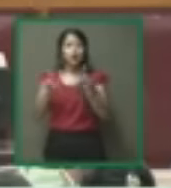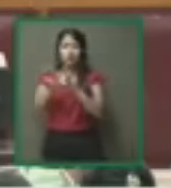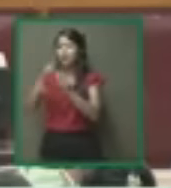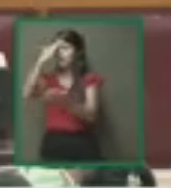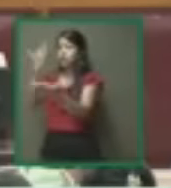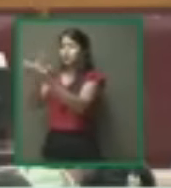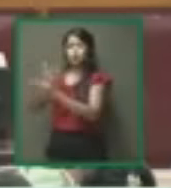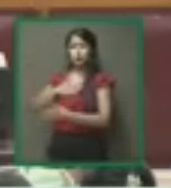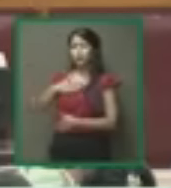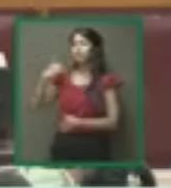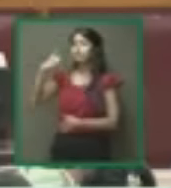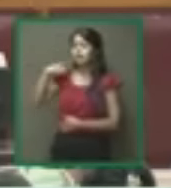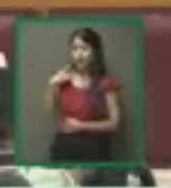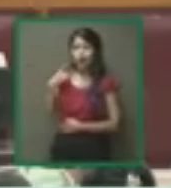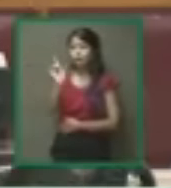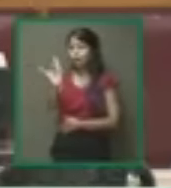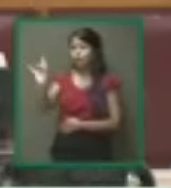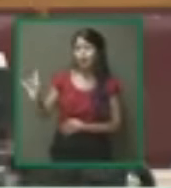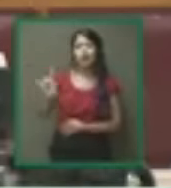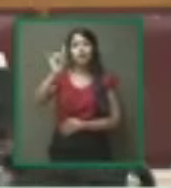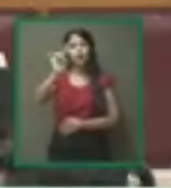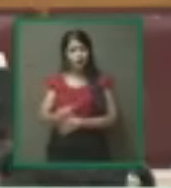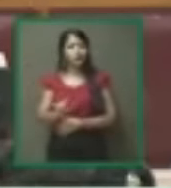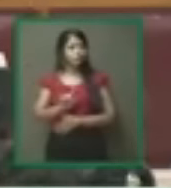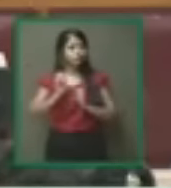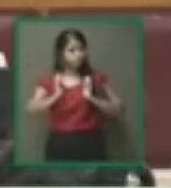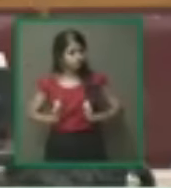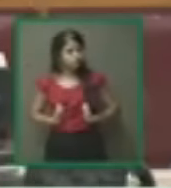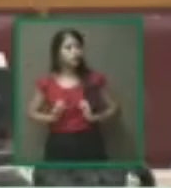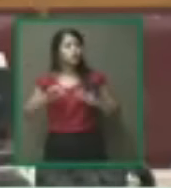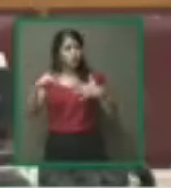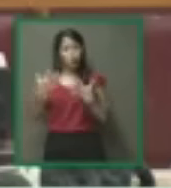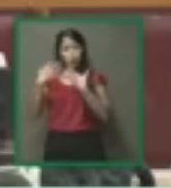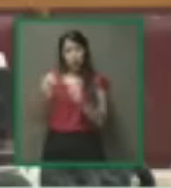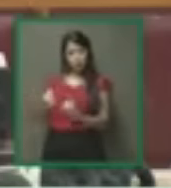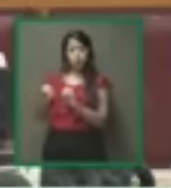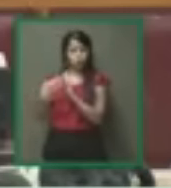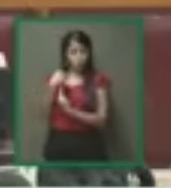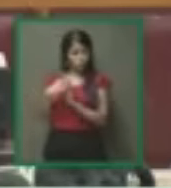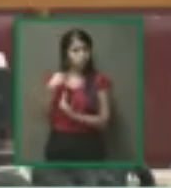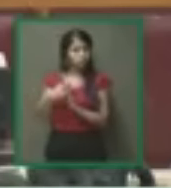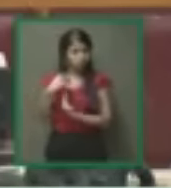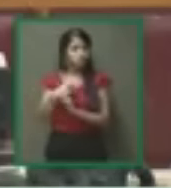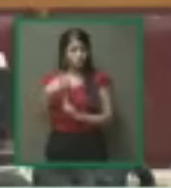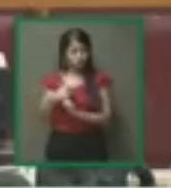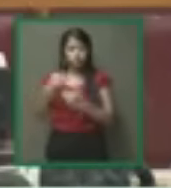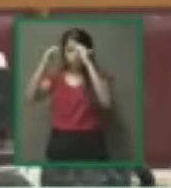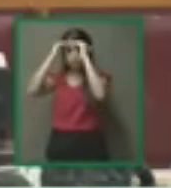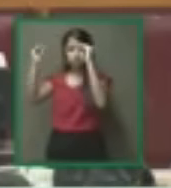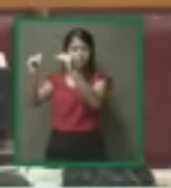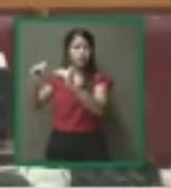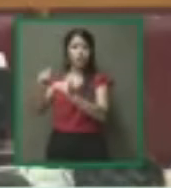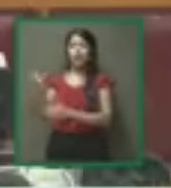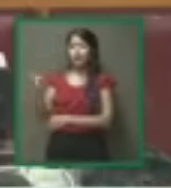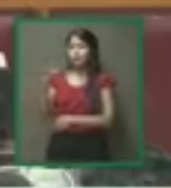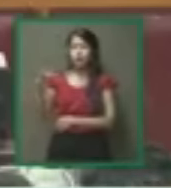advogados, são pessoas totalmente íntegras. E eu vou seguir as orientações que eles me deram, já me acompanham durante todo